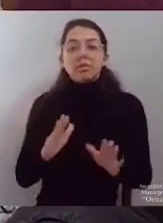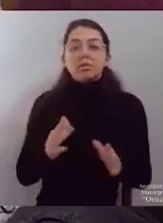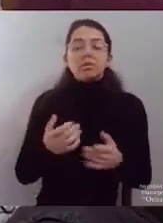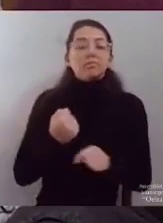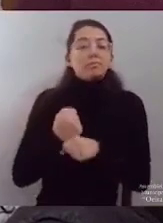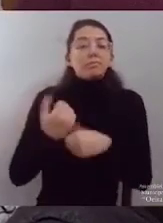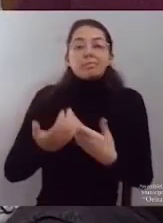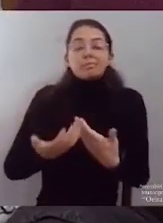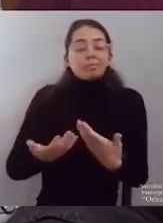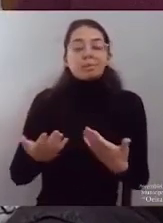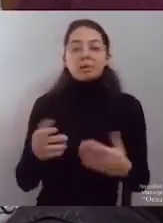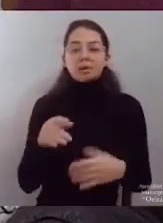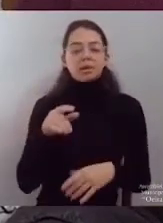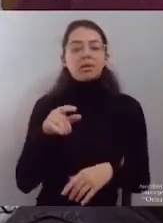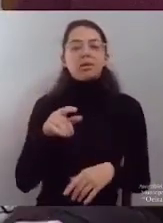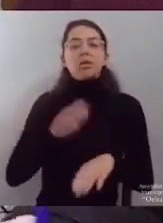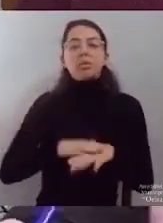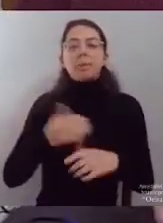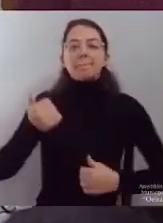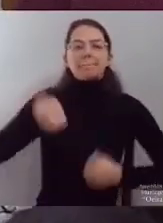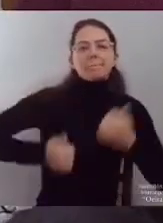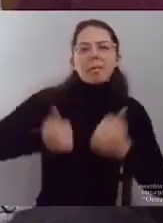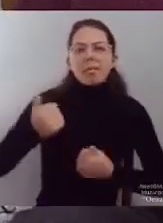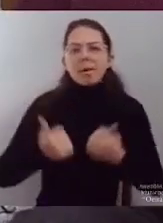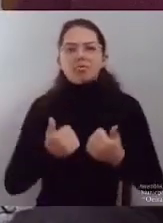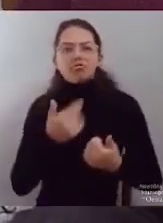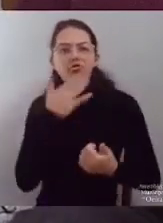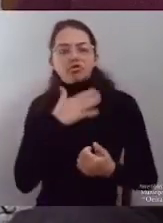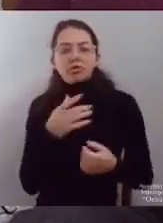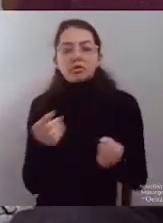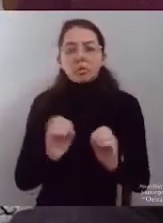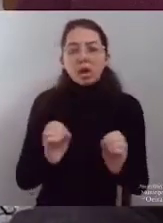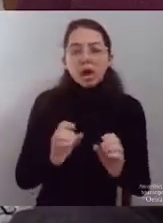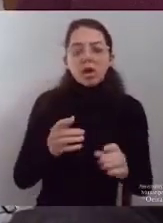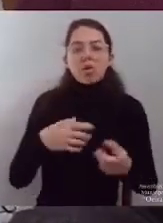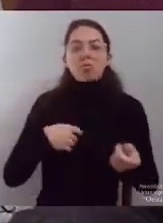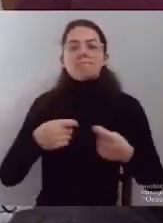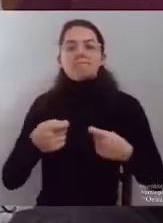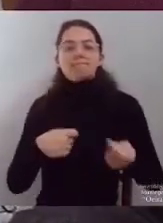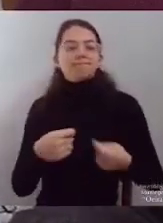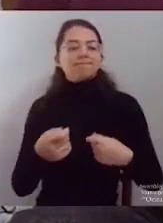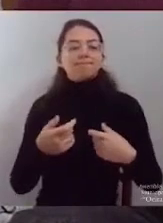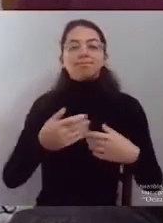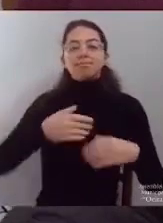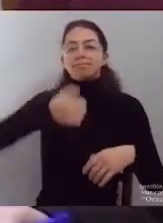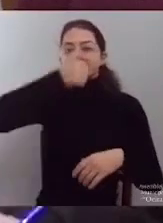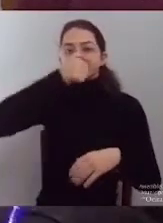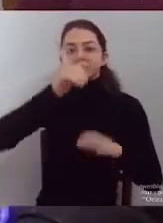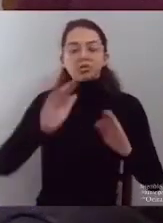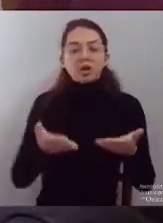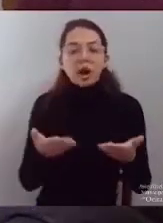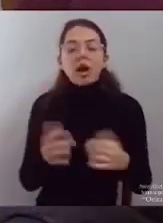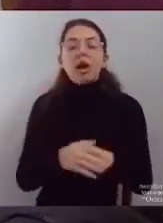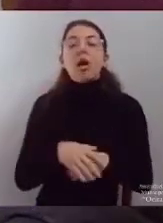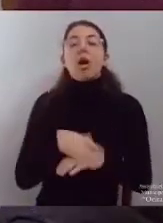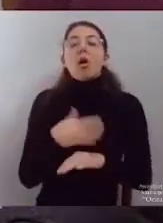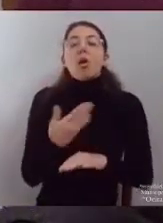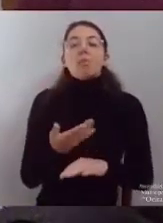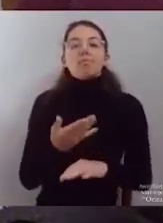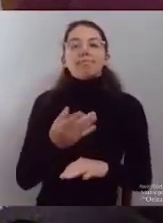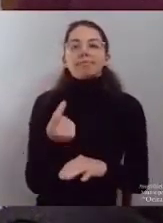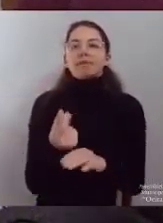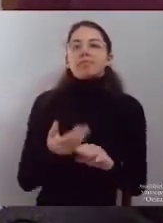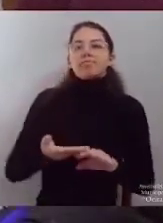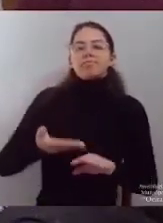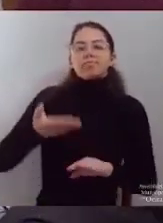porque não é competitiva? O mercado não é suficientemente grande para todos? Os custos são demasiado elevados, apesar de